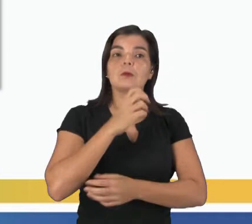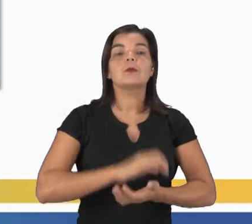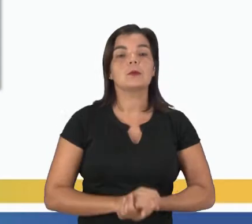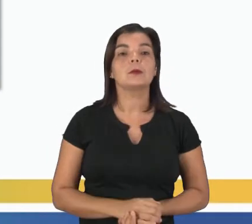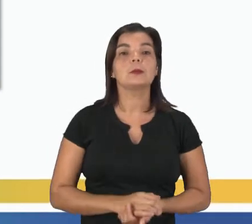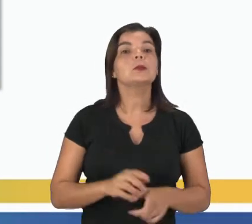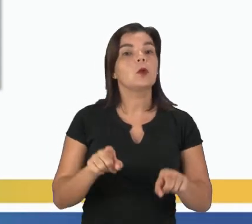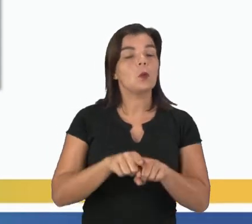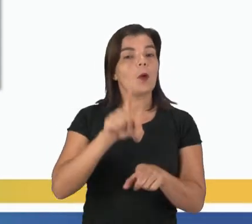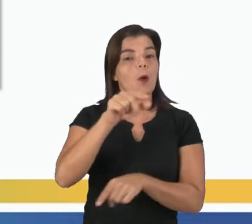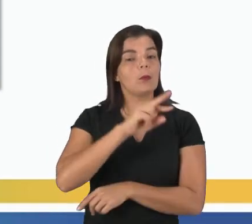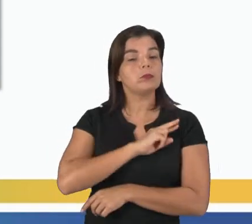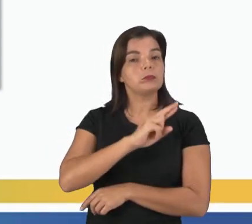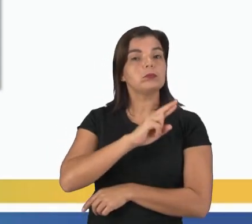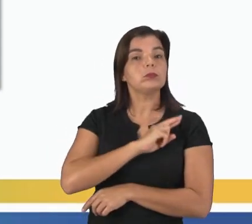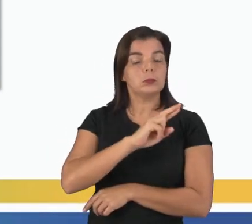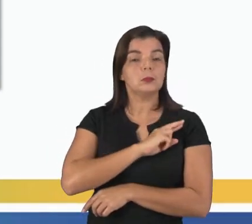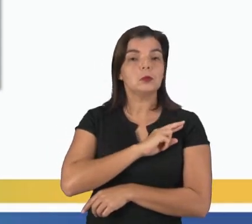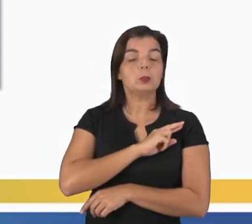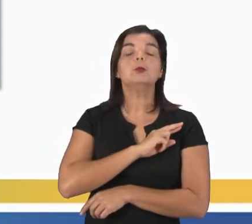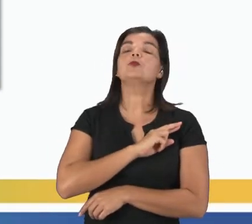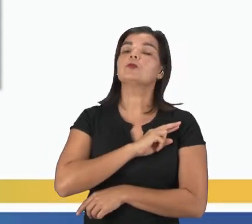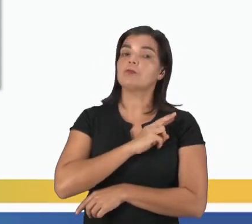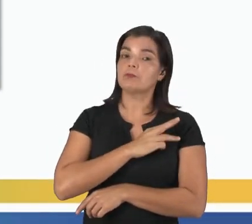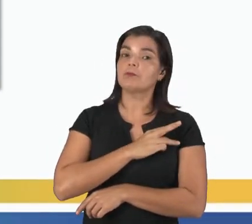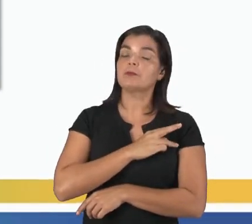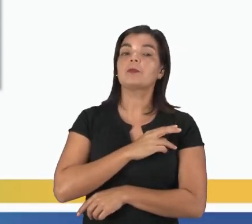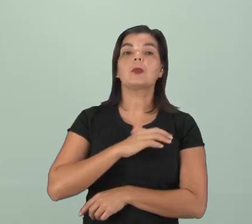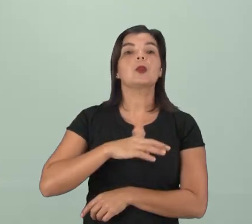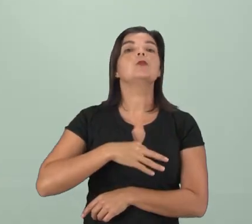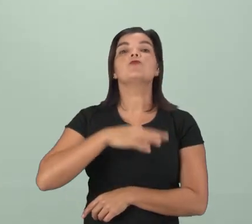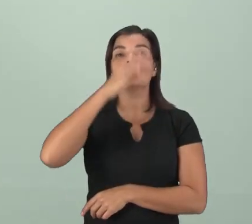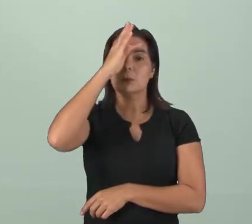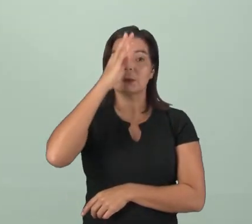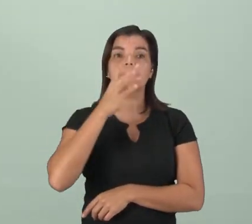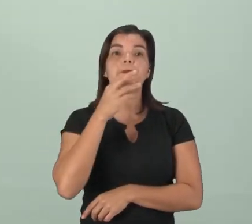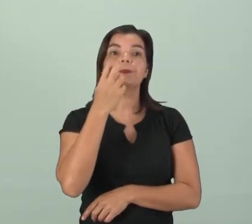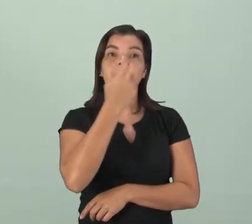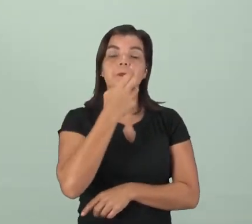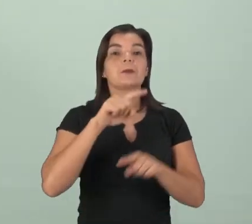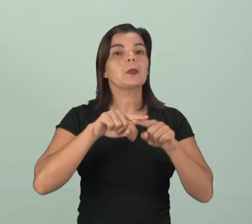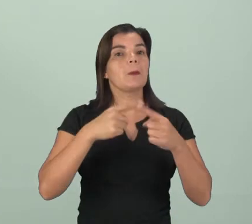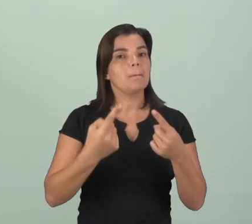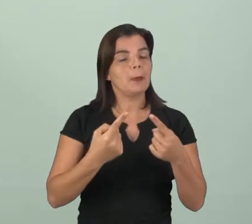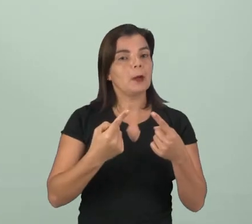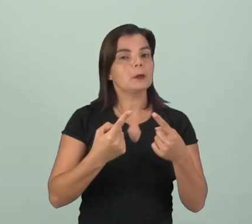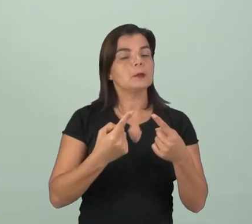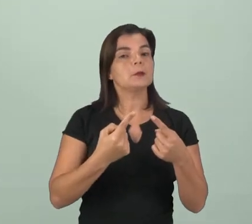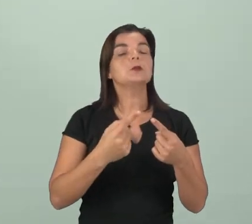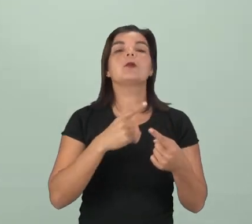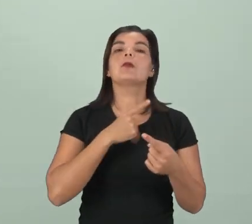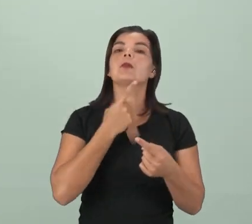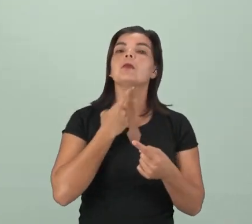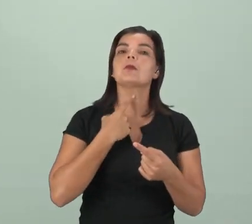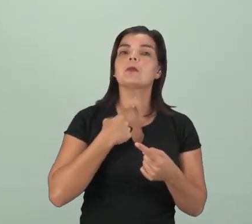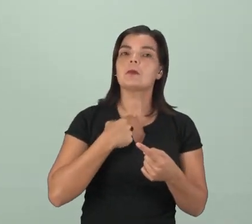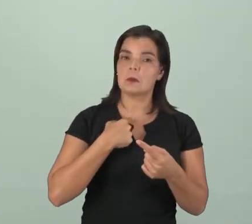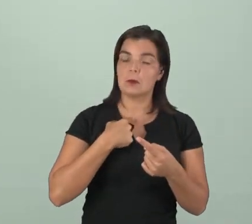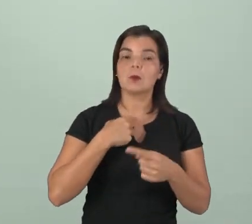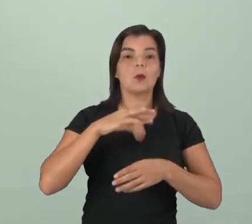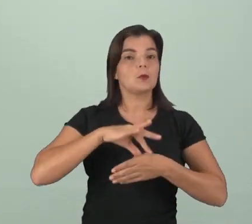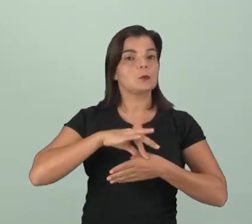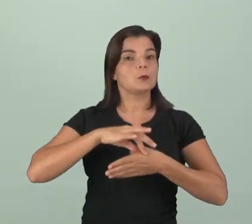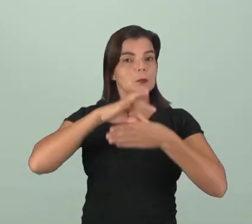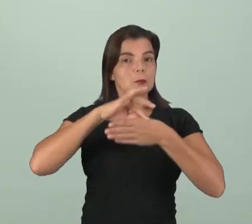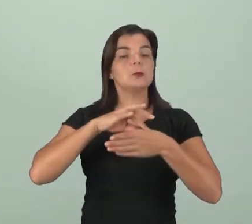O candomblé é uma religião predominantemente de tradições orais, mas já há um desejo da parte da